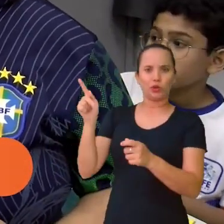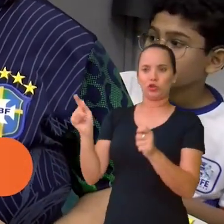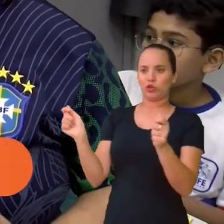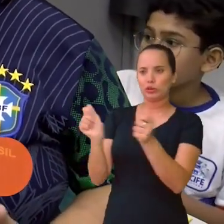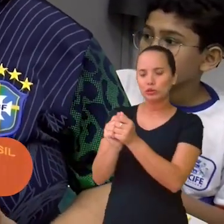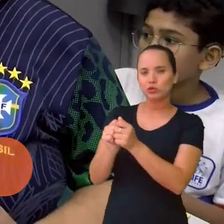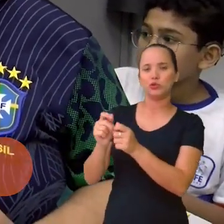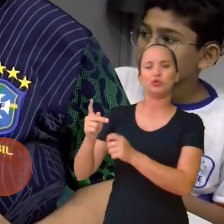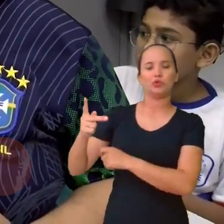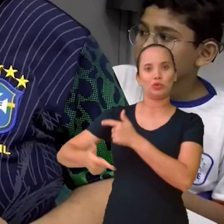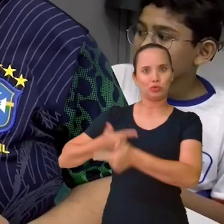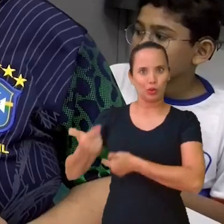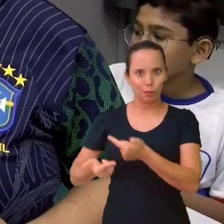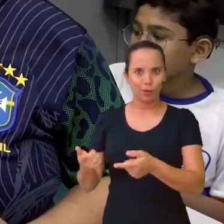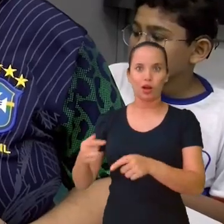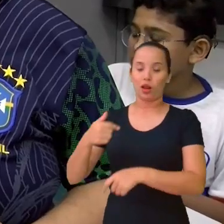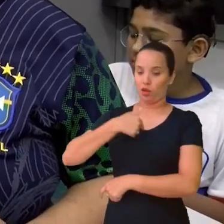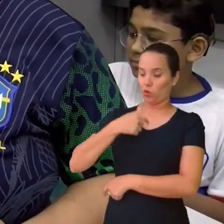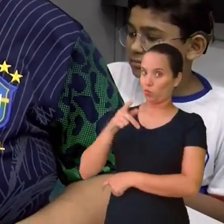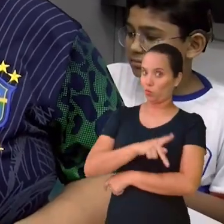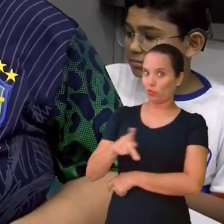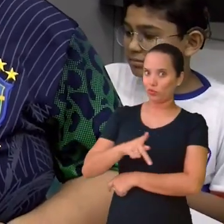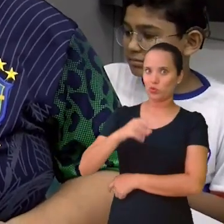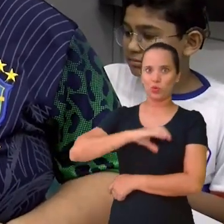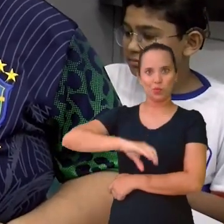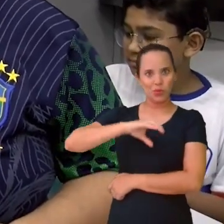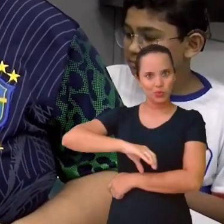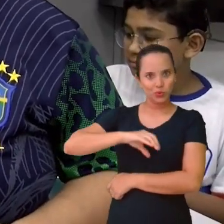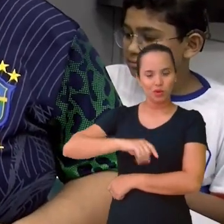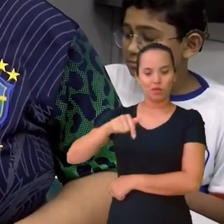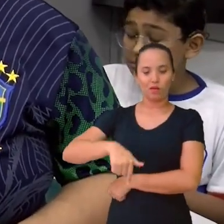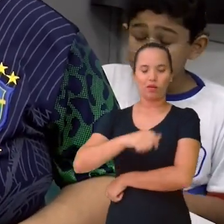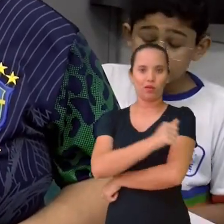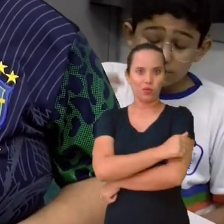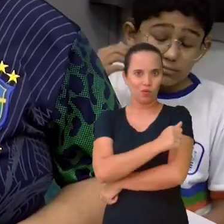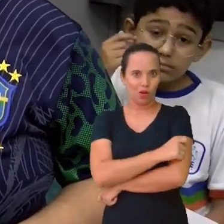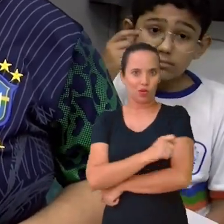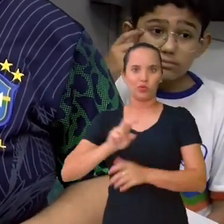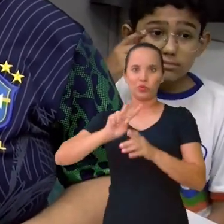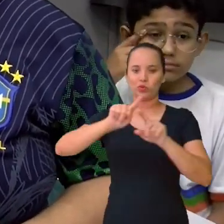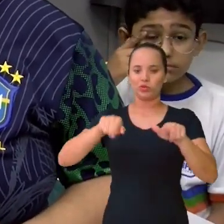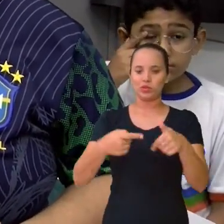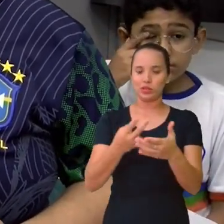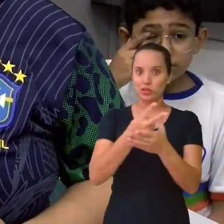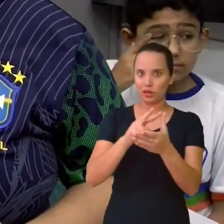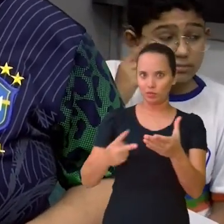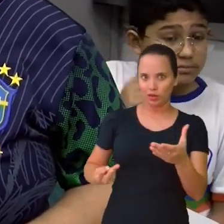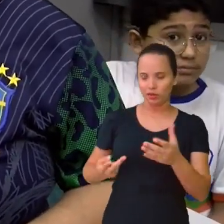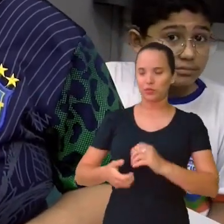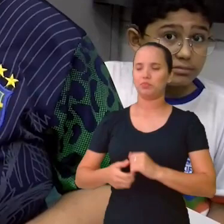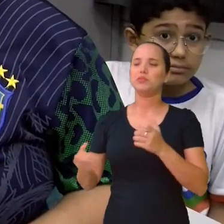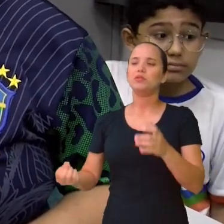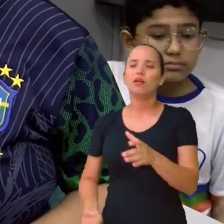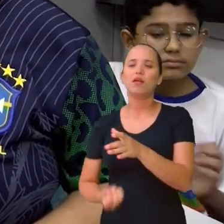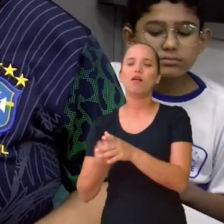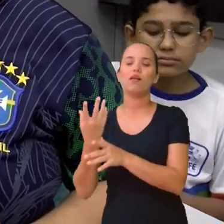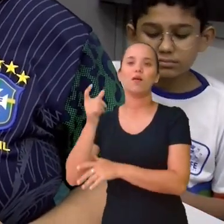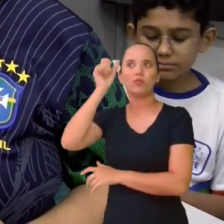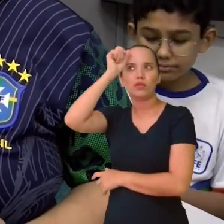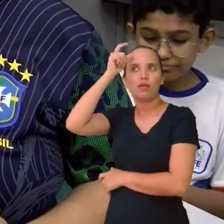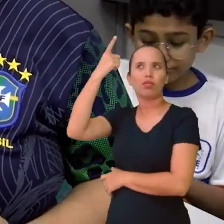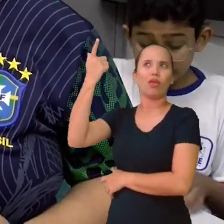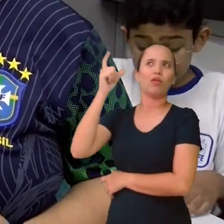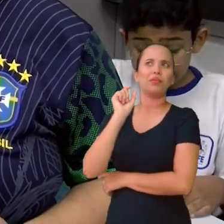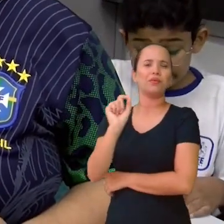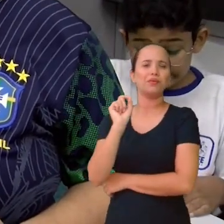sou professora de português aqui dos alunos da sala bilíngue. Então, nasceu a ideia de que, já